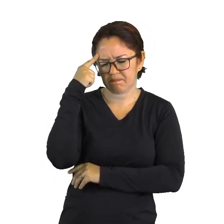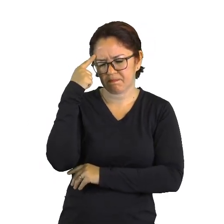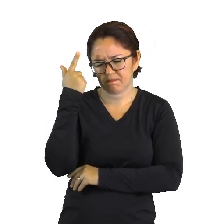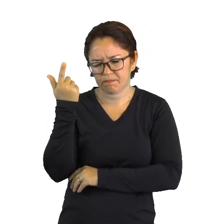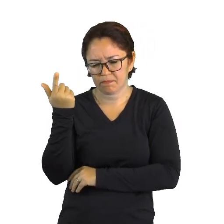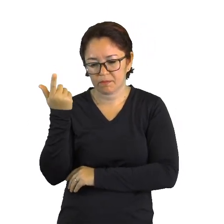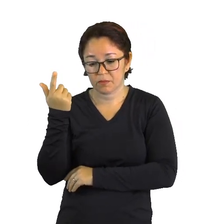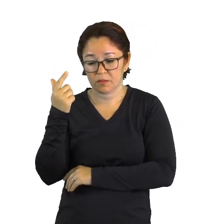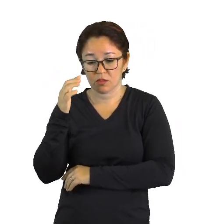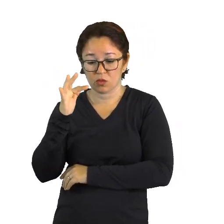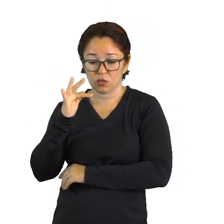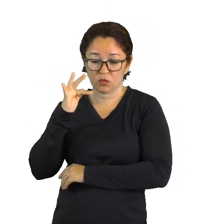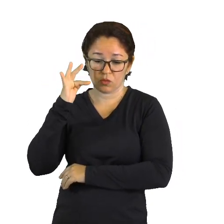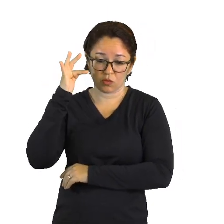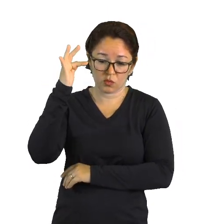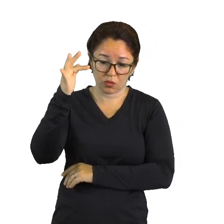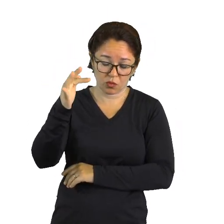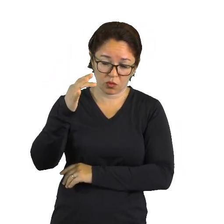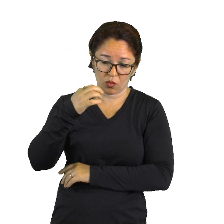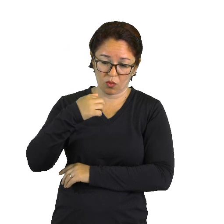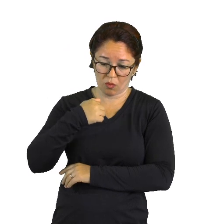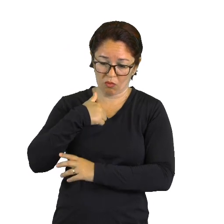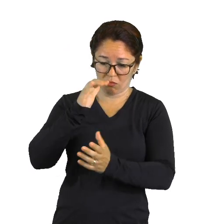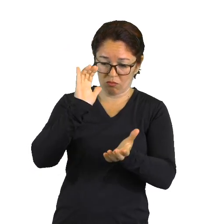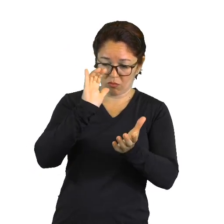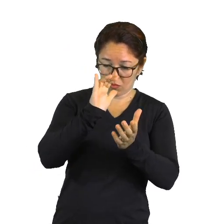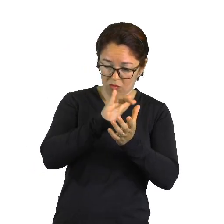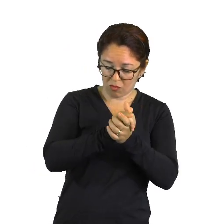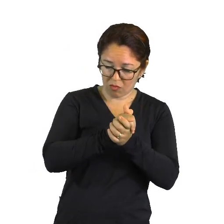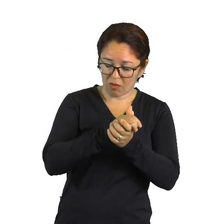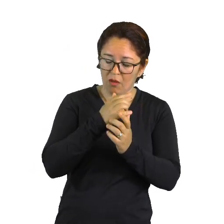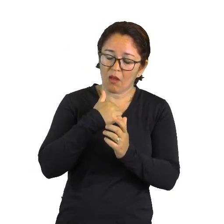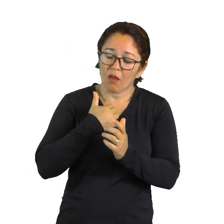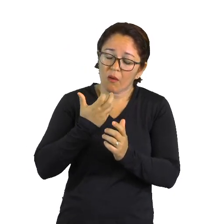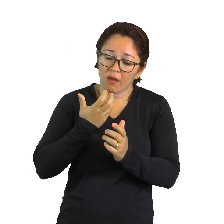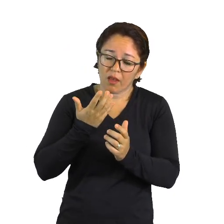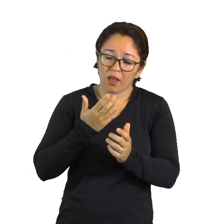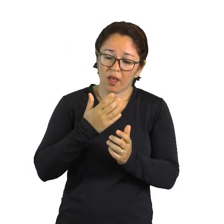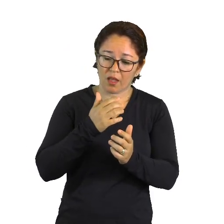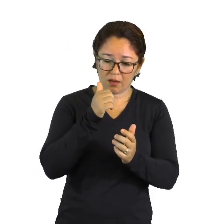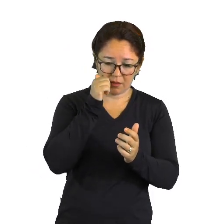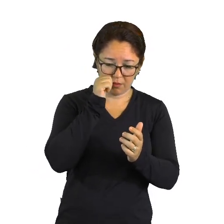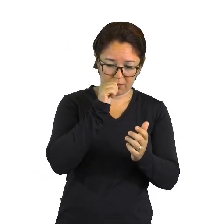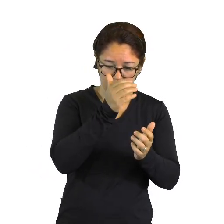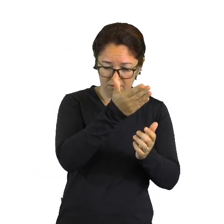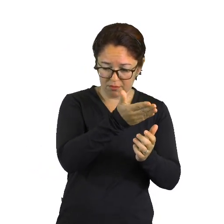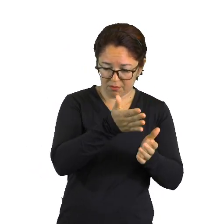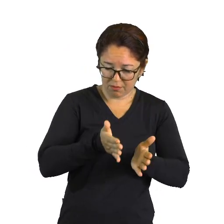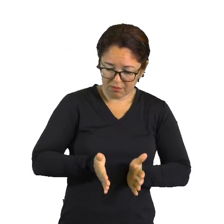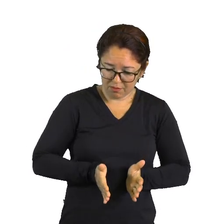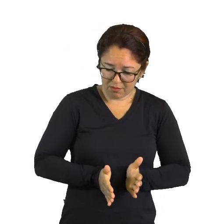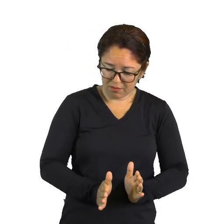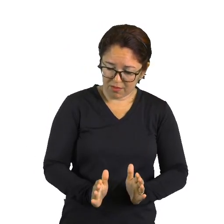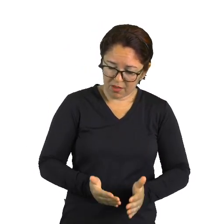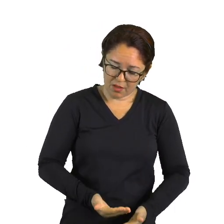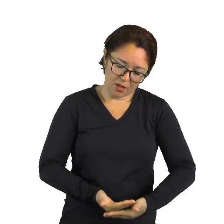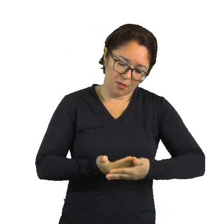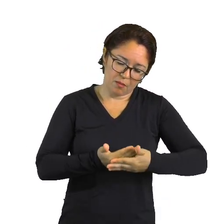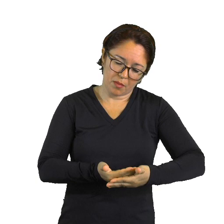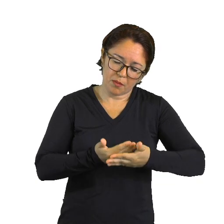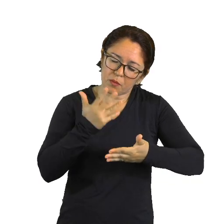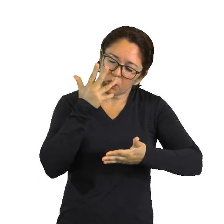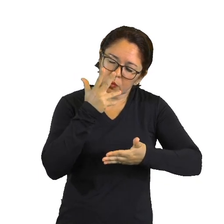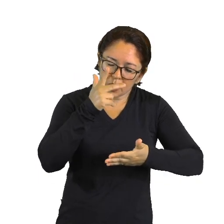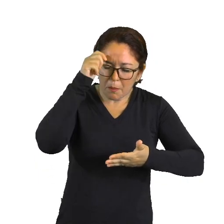quando eu casar, quero ter uma filha pretinha e linda que nem ela. Por isso, um dia